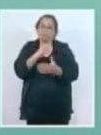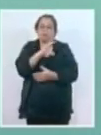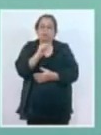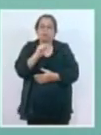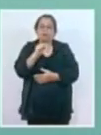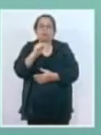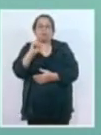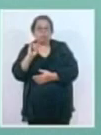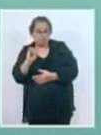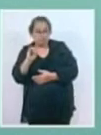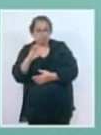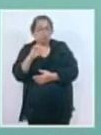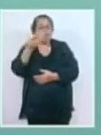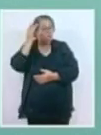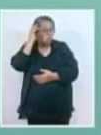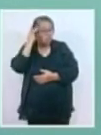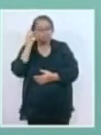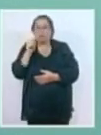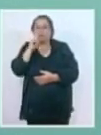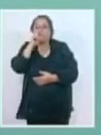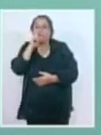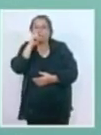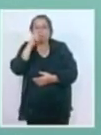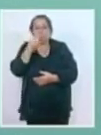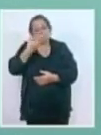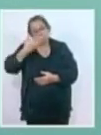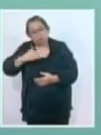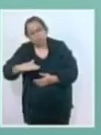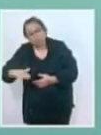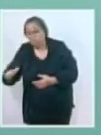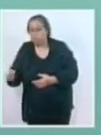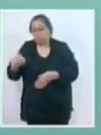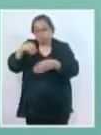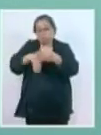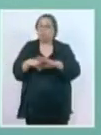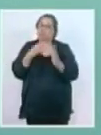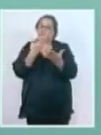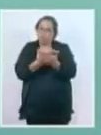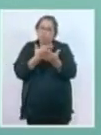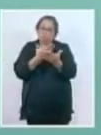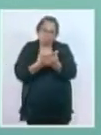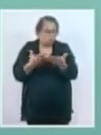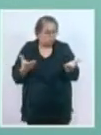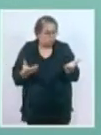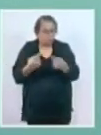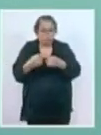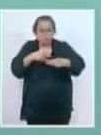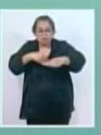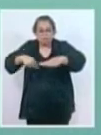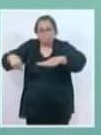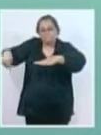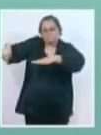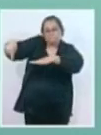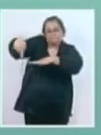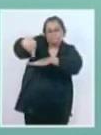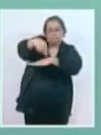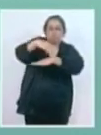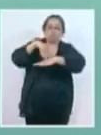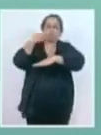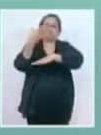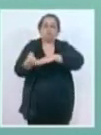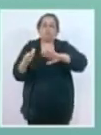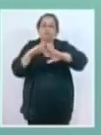perigoso alunos ali, muitas crianças, né, dentro da escola e tendo em volta da escola muitos